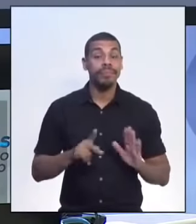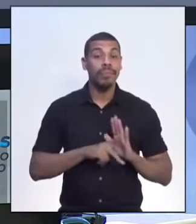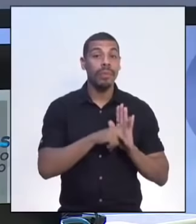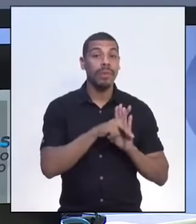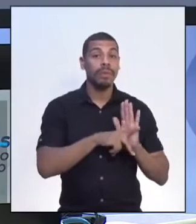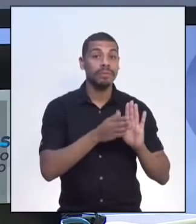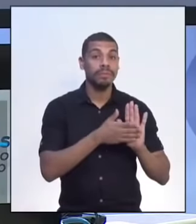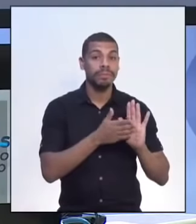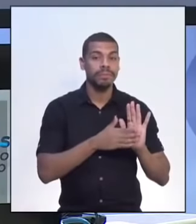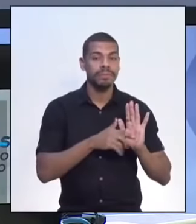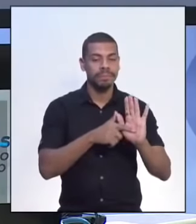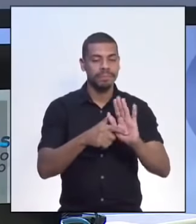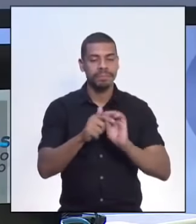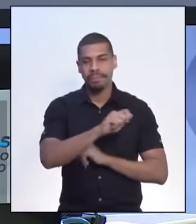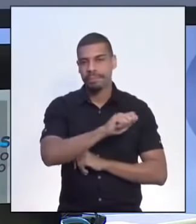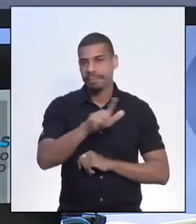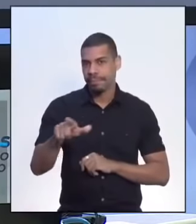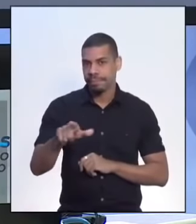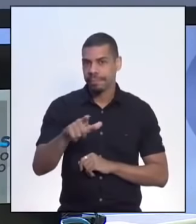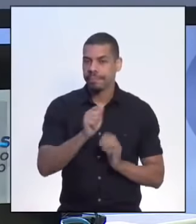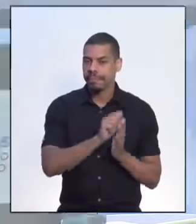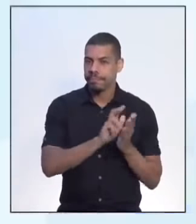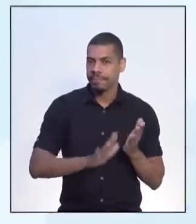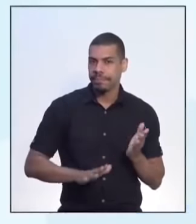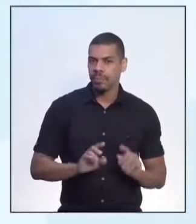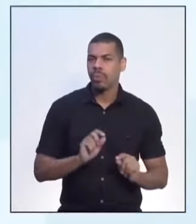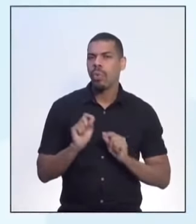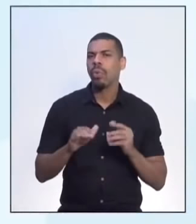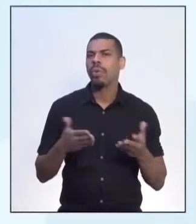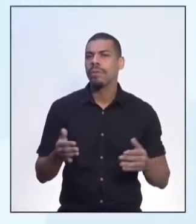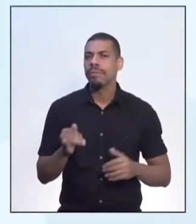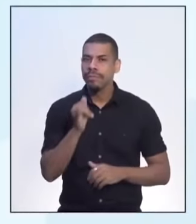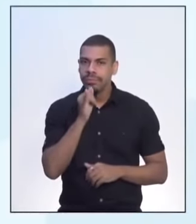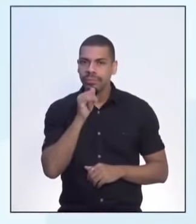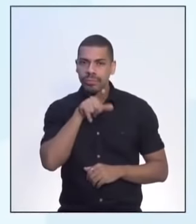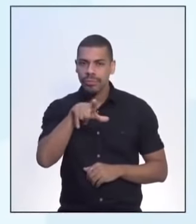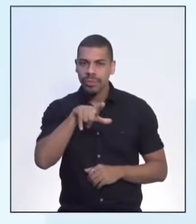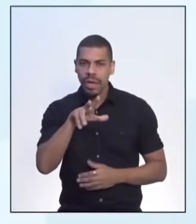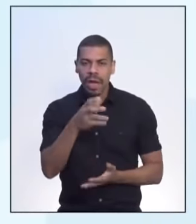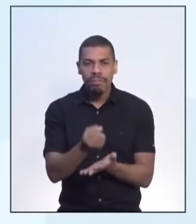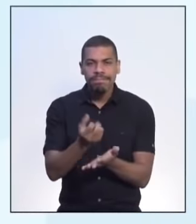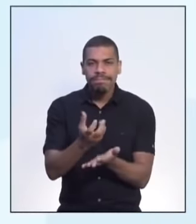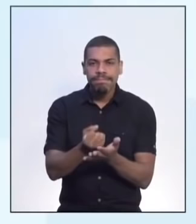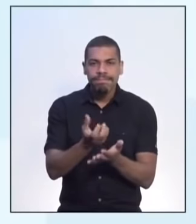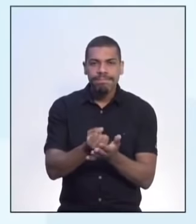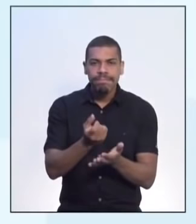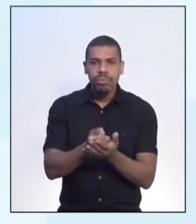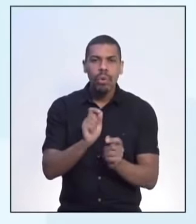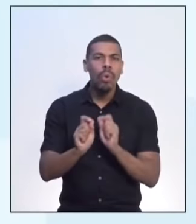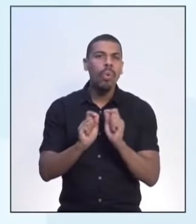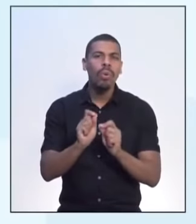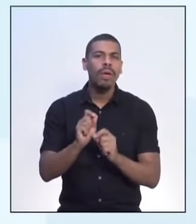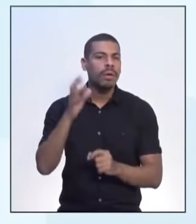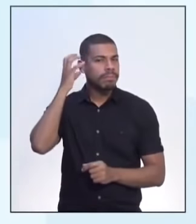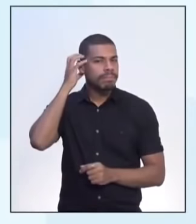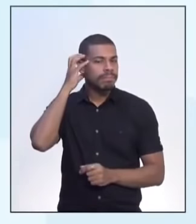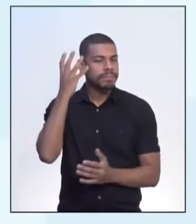de atividade aí, que eu quero ver quem vai fazer. O que você acha de gravar um podcast sobre uma partida de